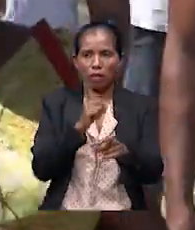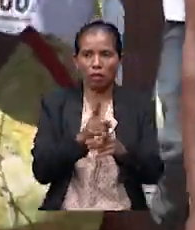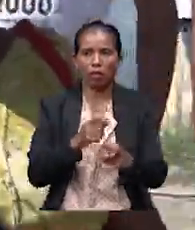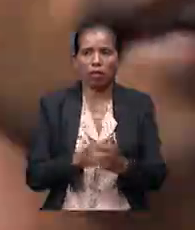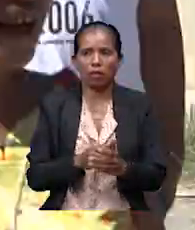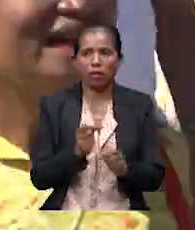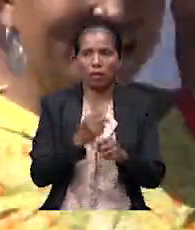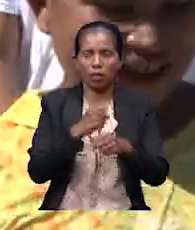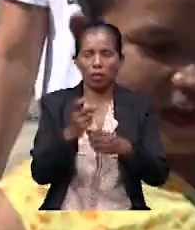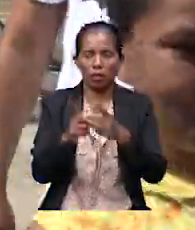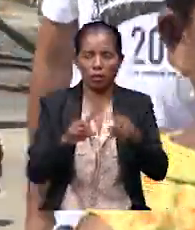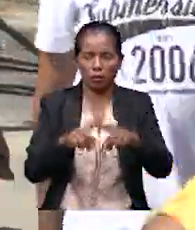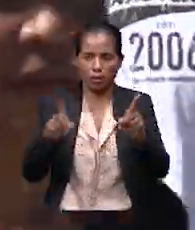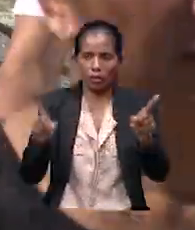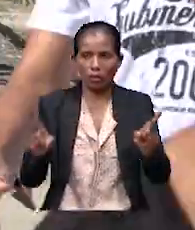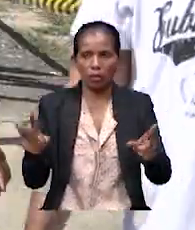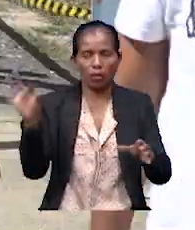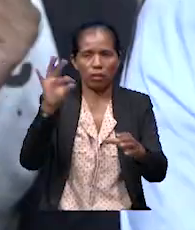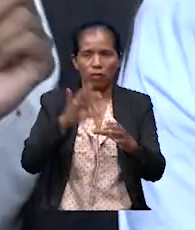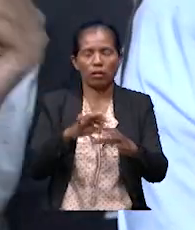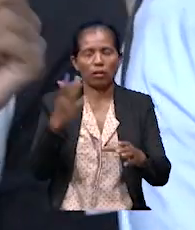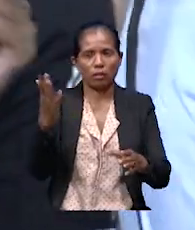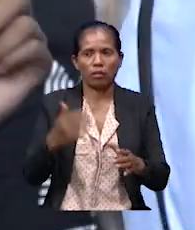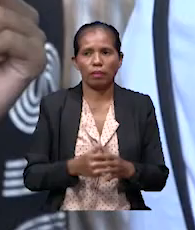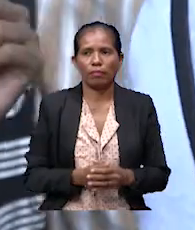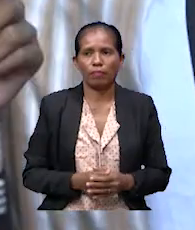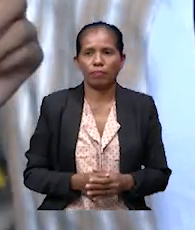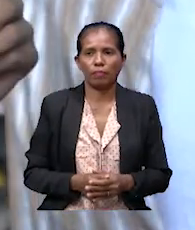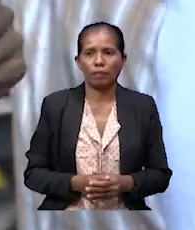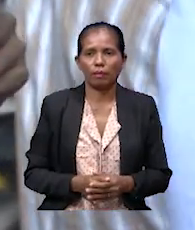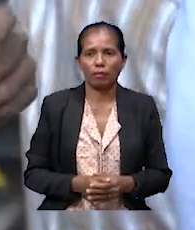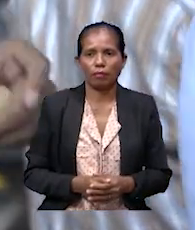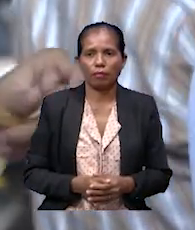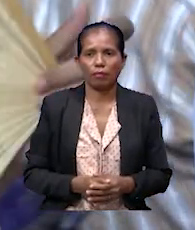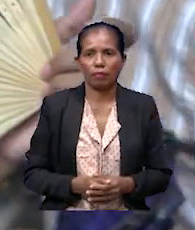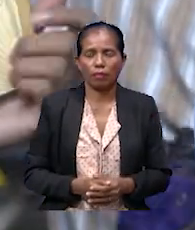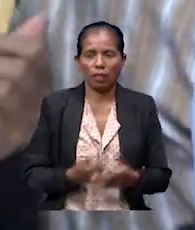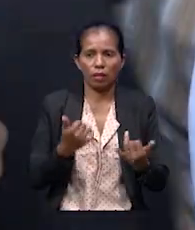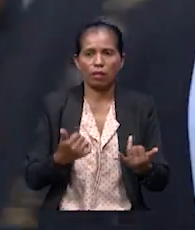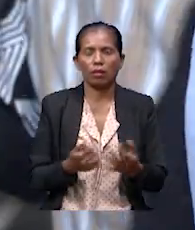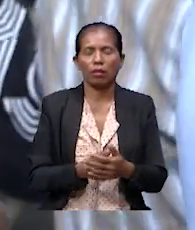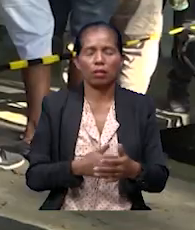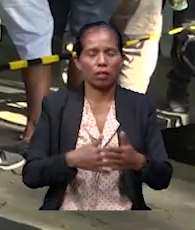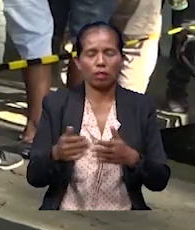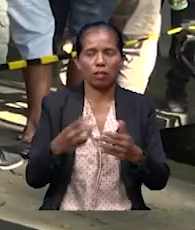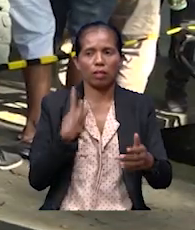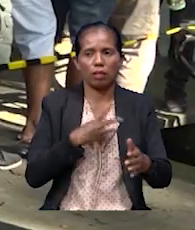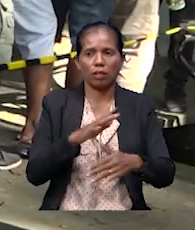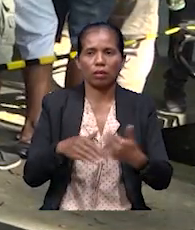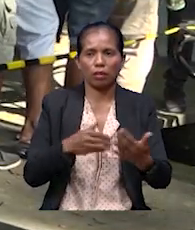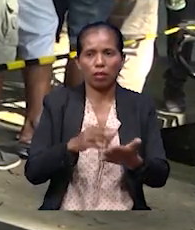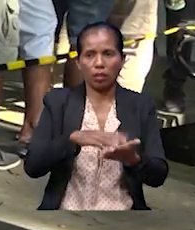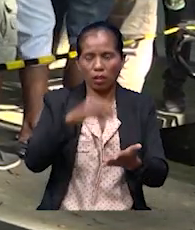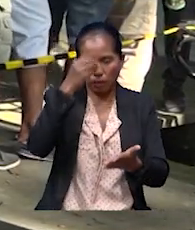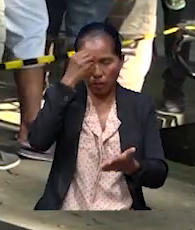halo diferença e a votação ir na tanto ir na mas bem agora depende e o tu tem que aprender a